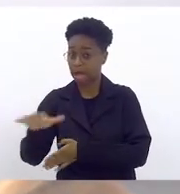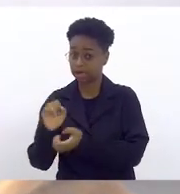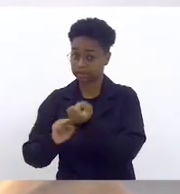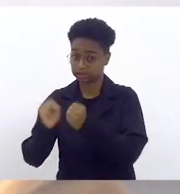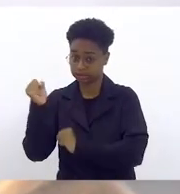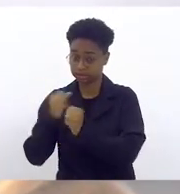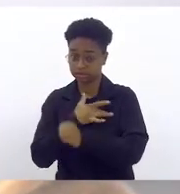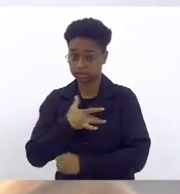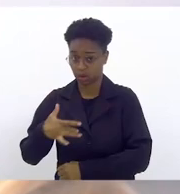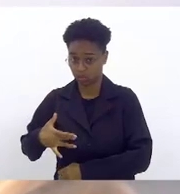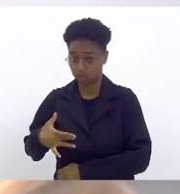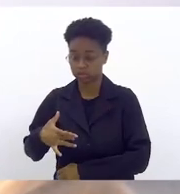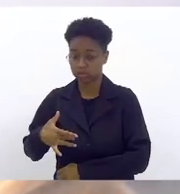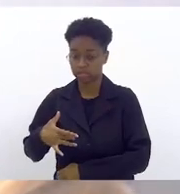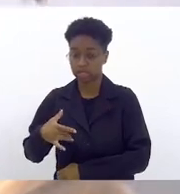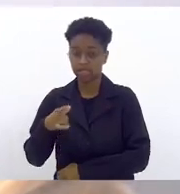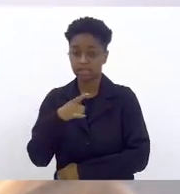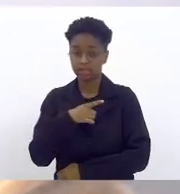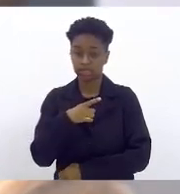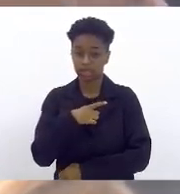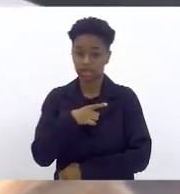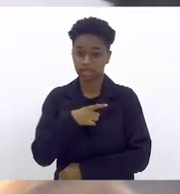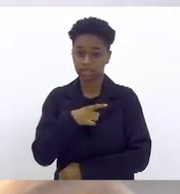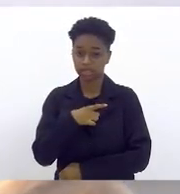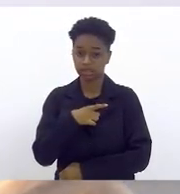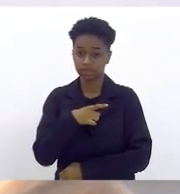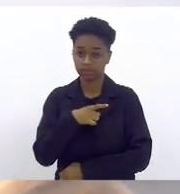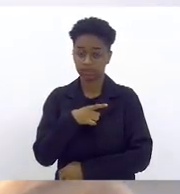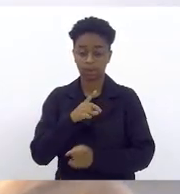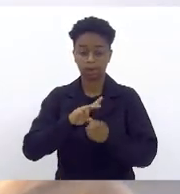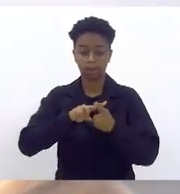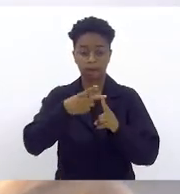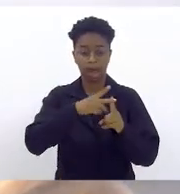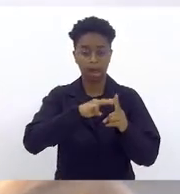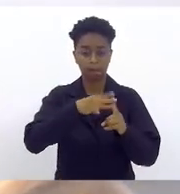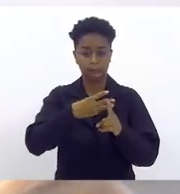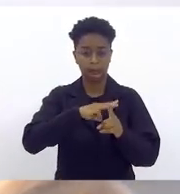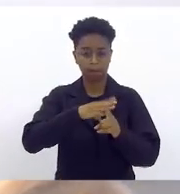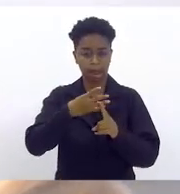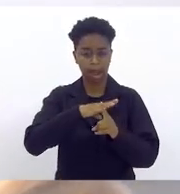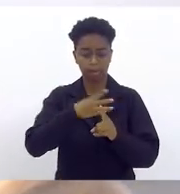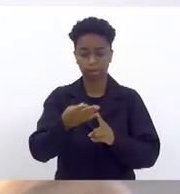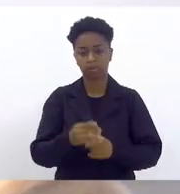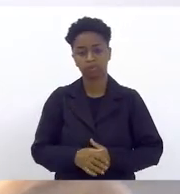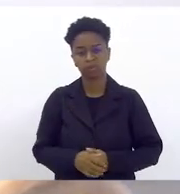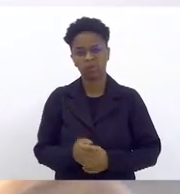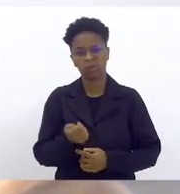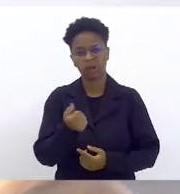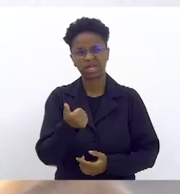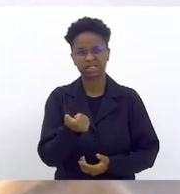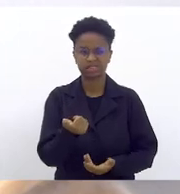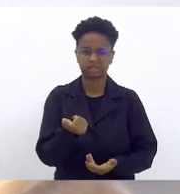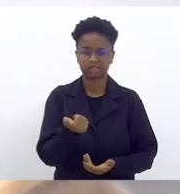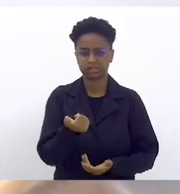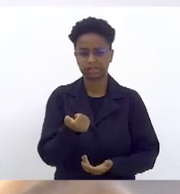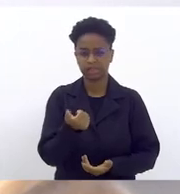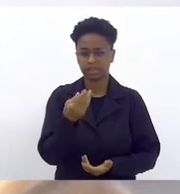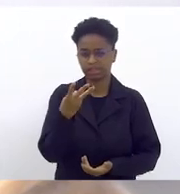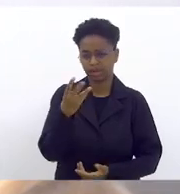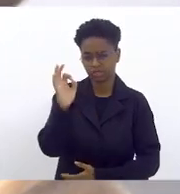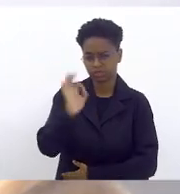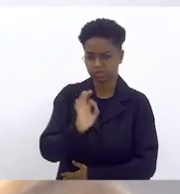a gente tem um efeito multiplicador de quase três